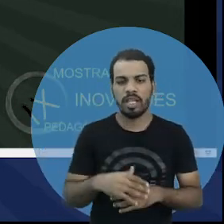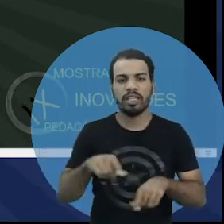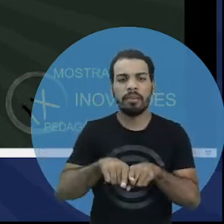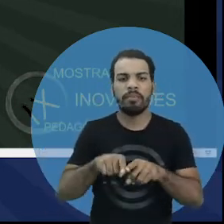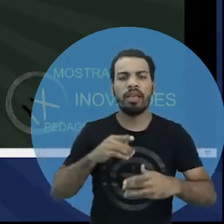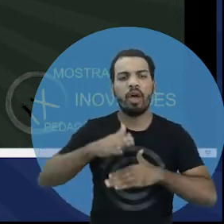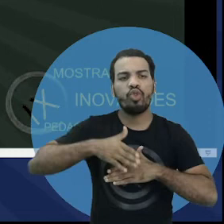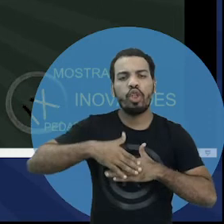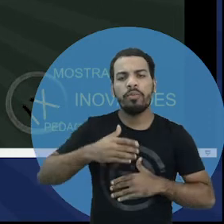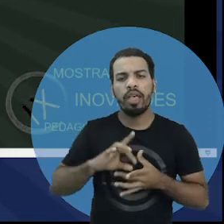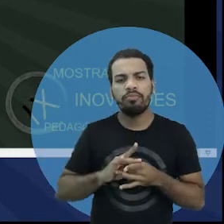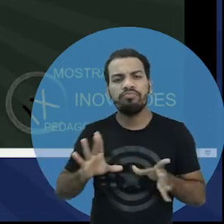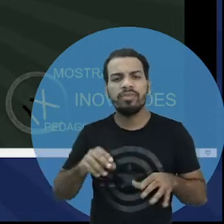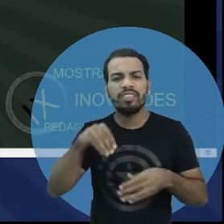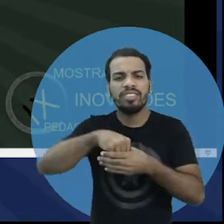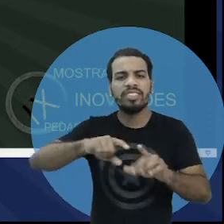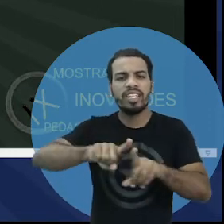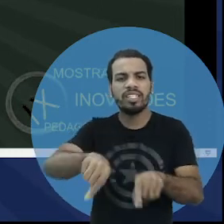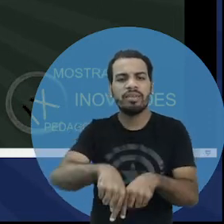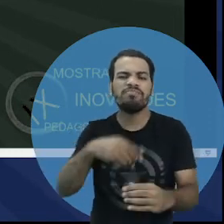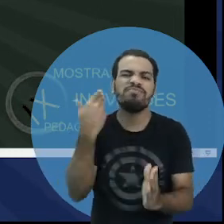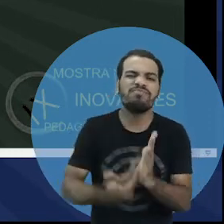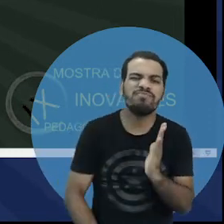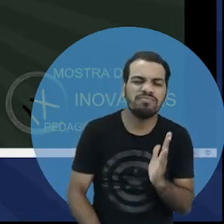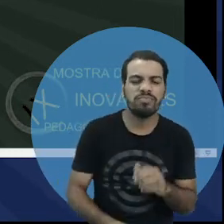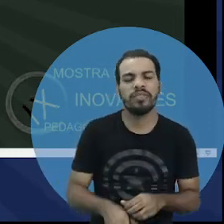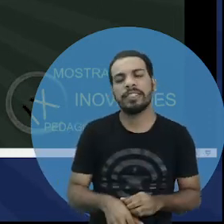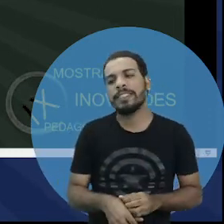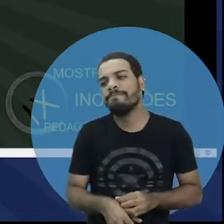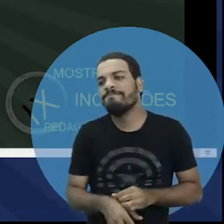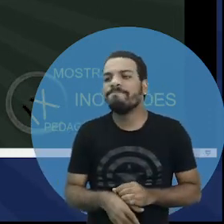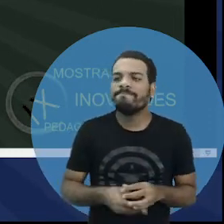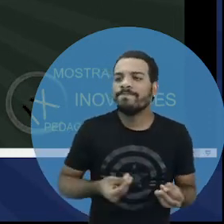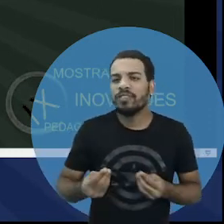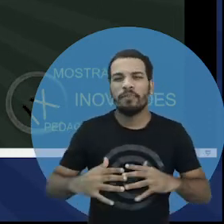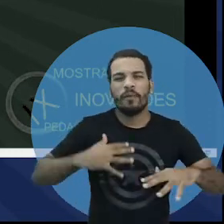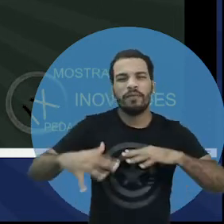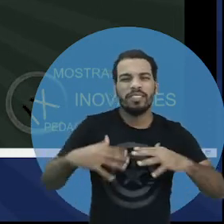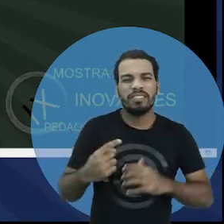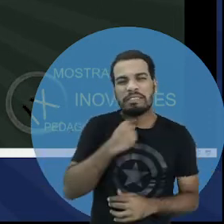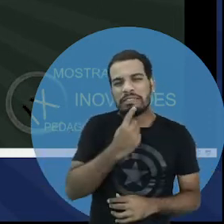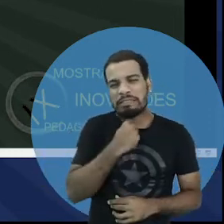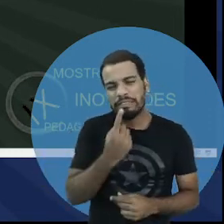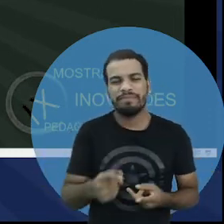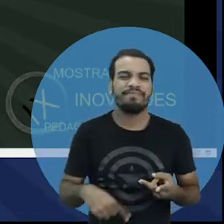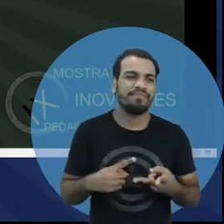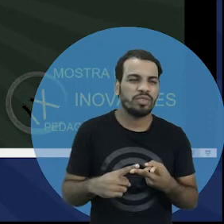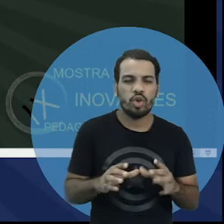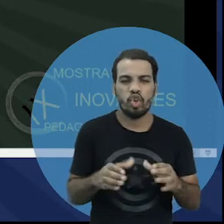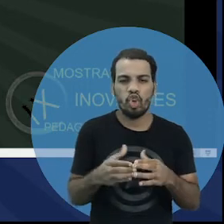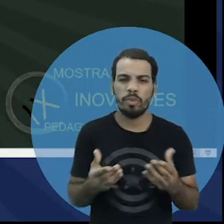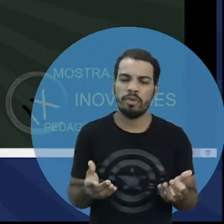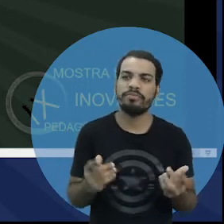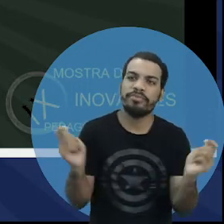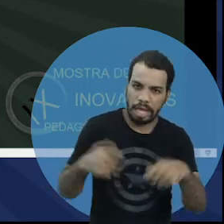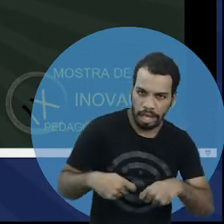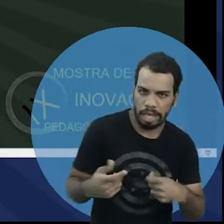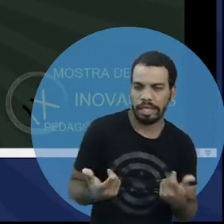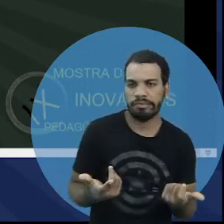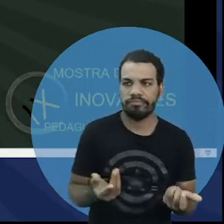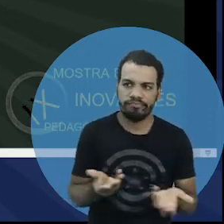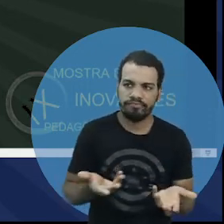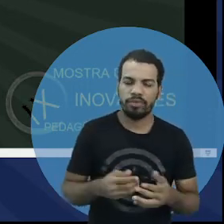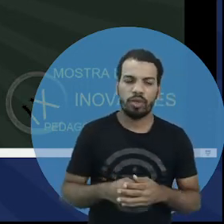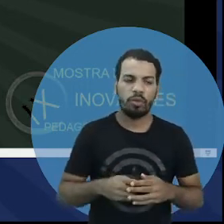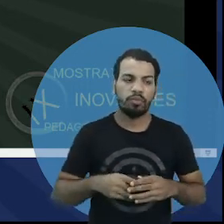eles tinham dentro das salas de aula, né? Então, era possível se movimentar, era possível criar grupos, o professor